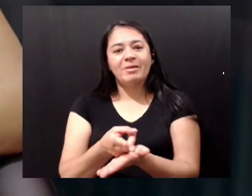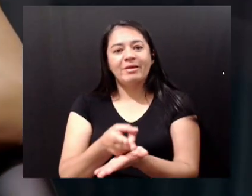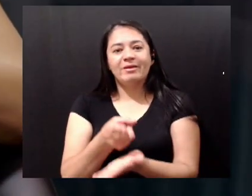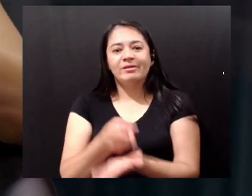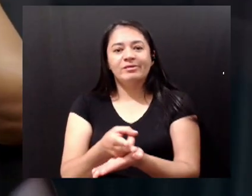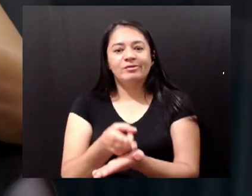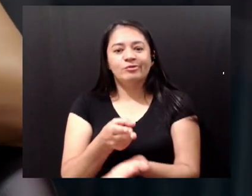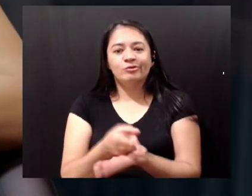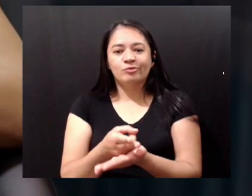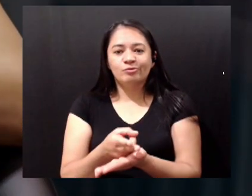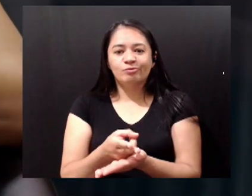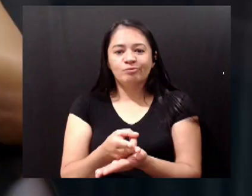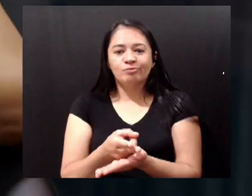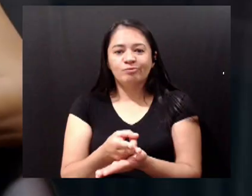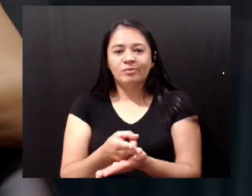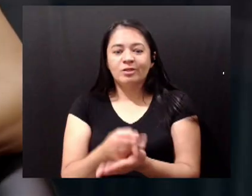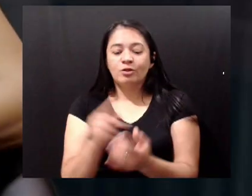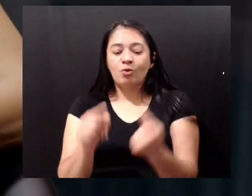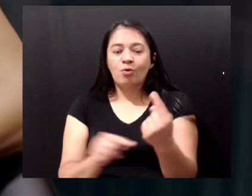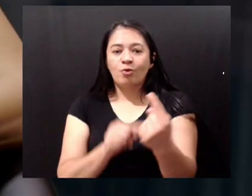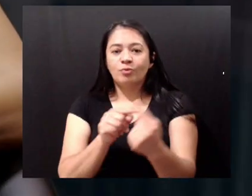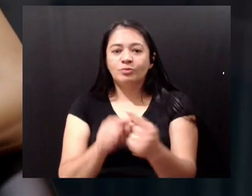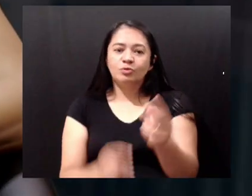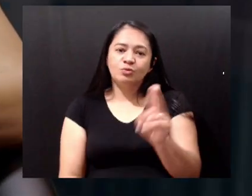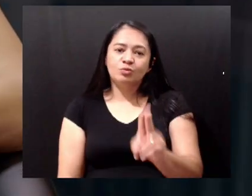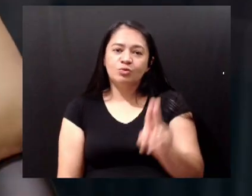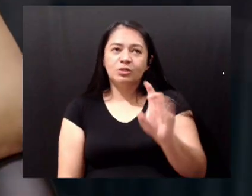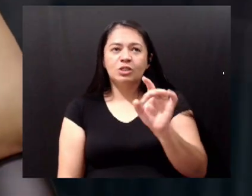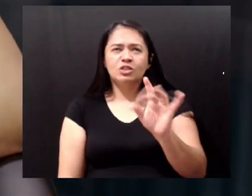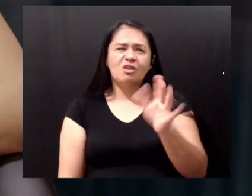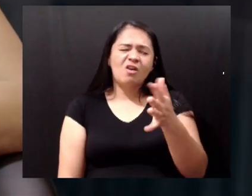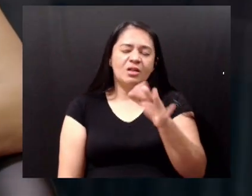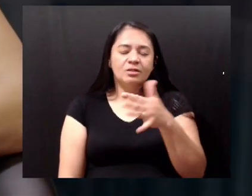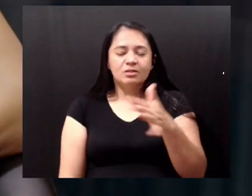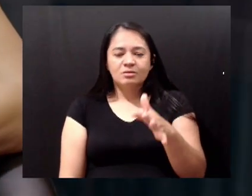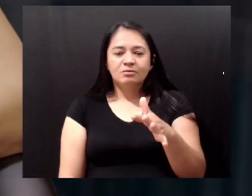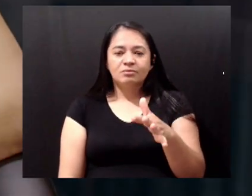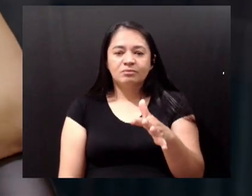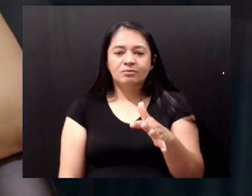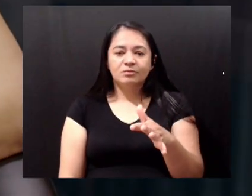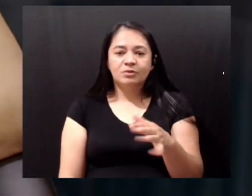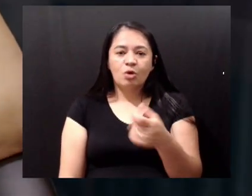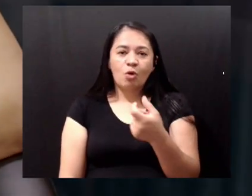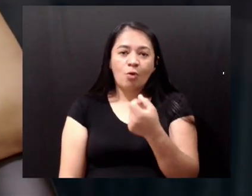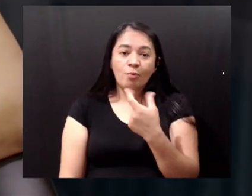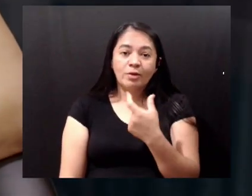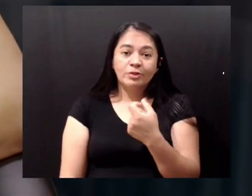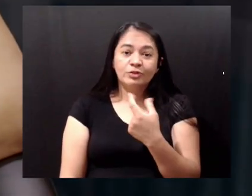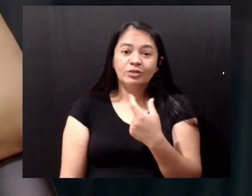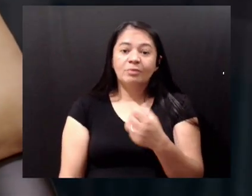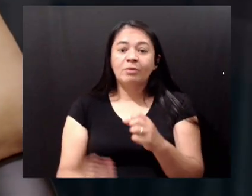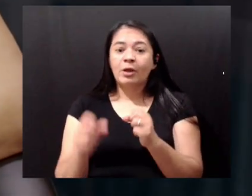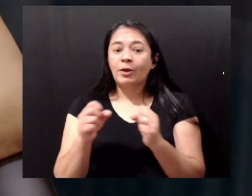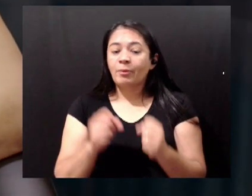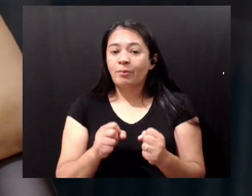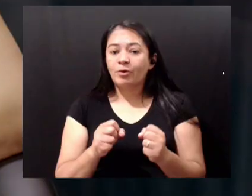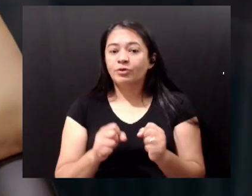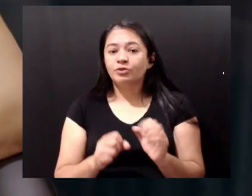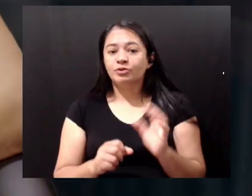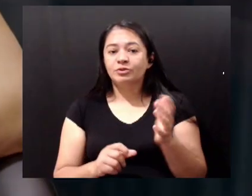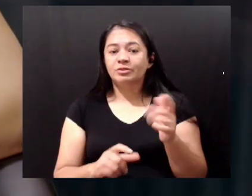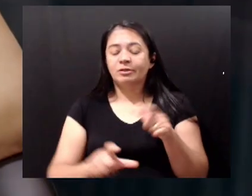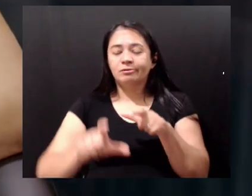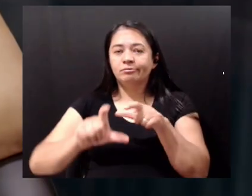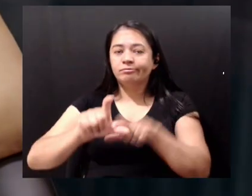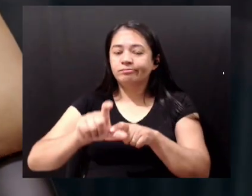a intenção de usar só de vez em quando, uma medicação que pode causar algum tipo de dependência, ela tem